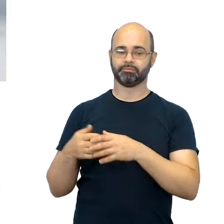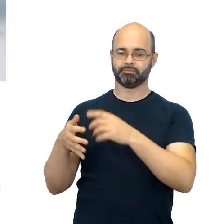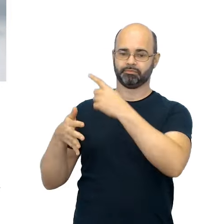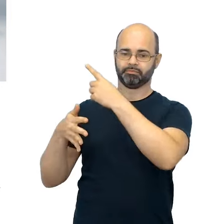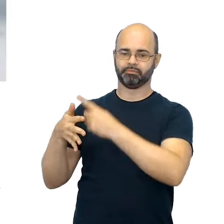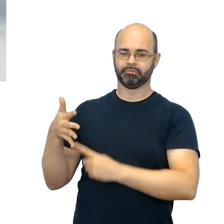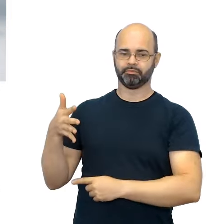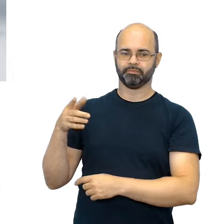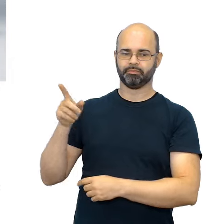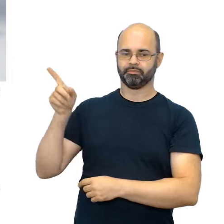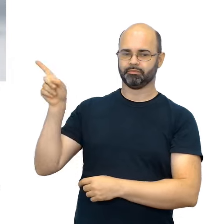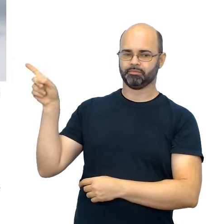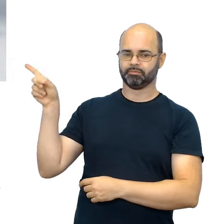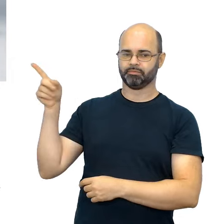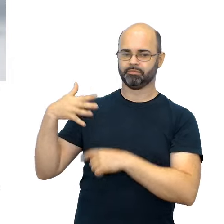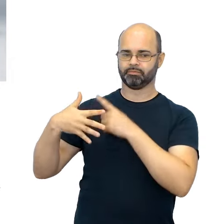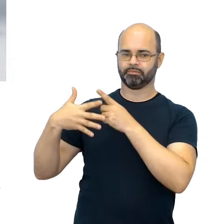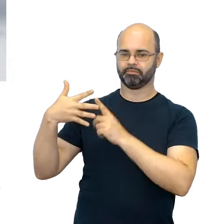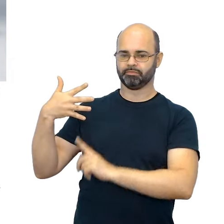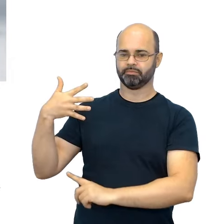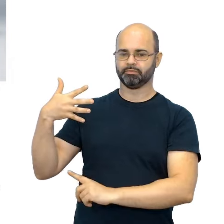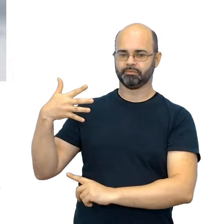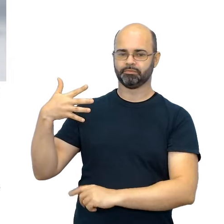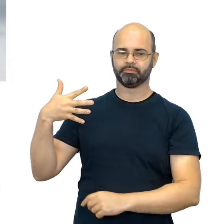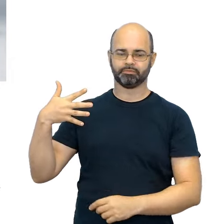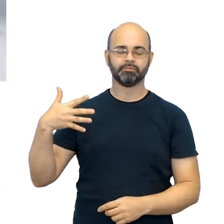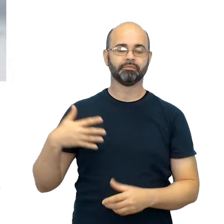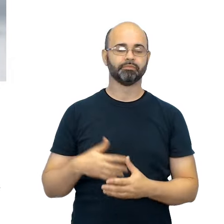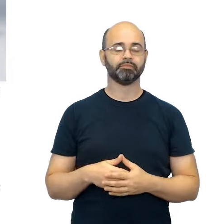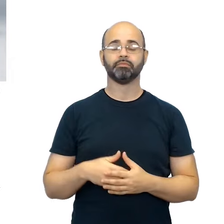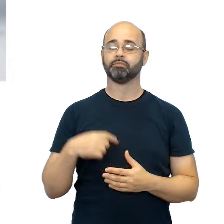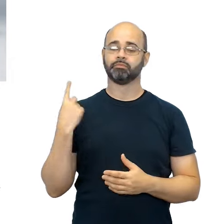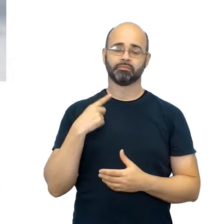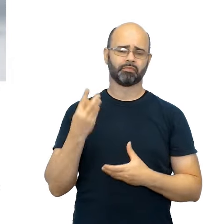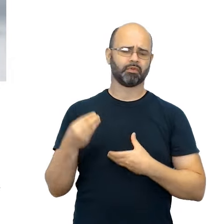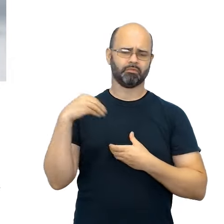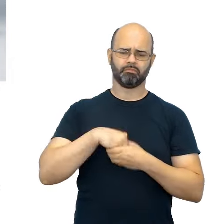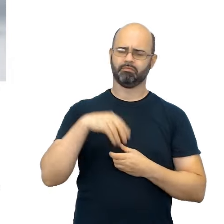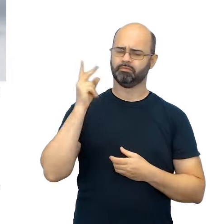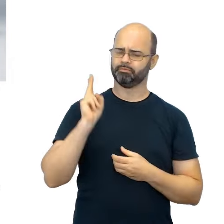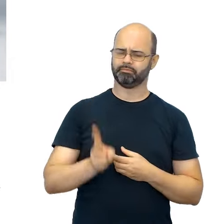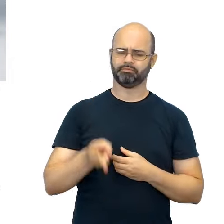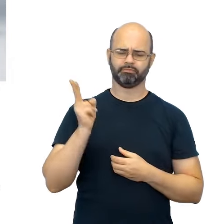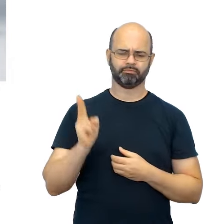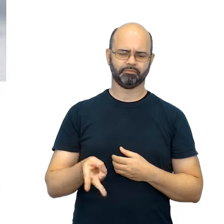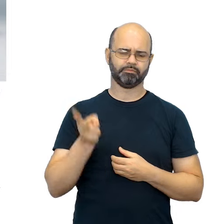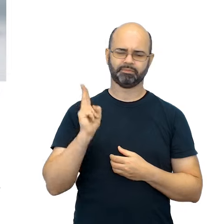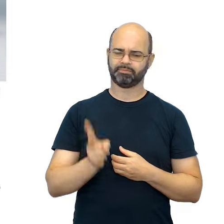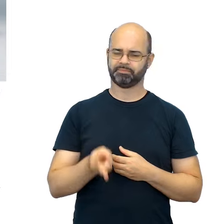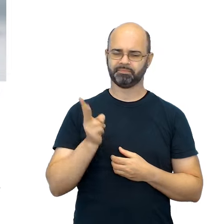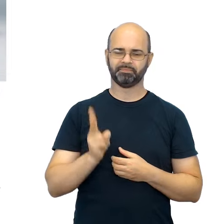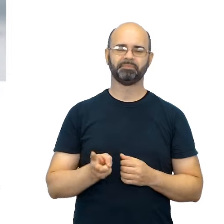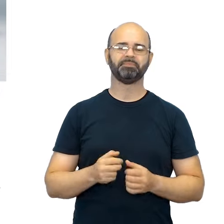processos emocionais primários que estão conosco a todo momento, né? Eles